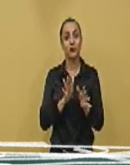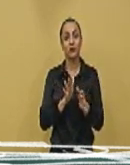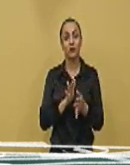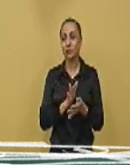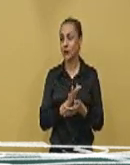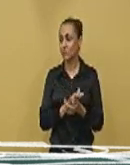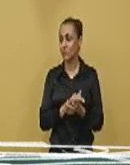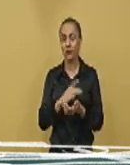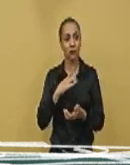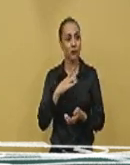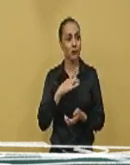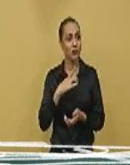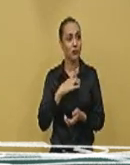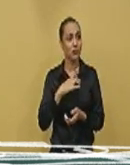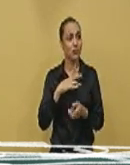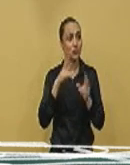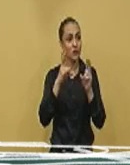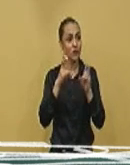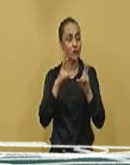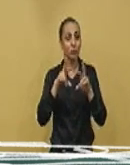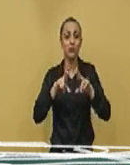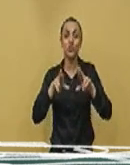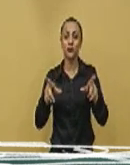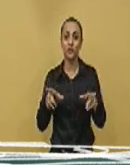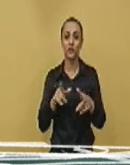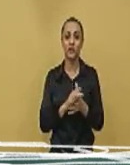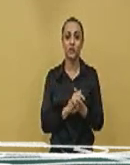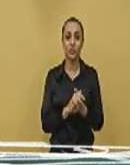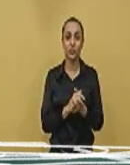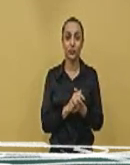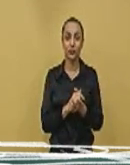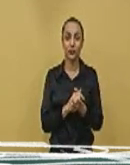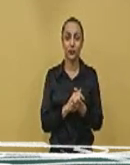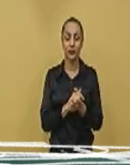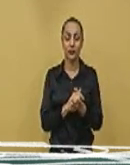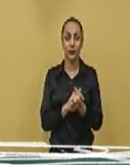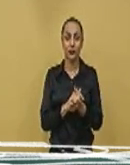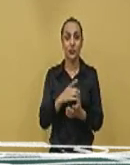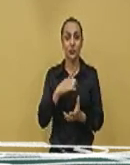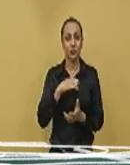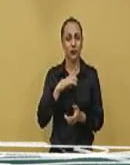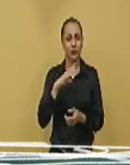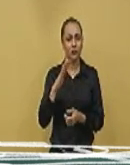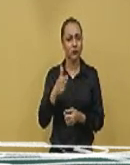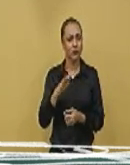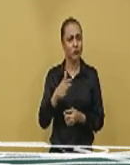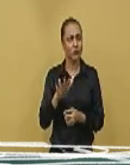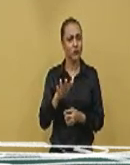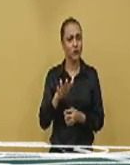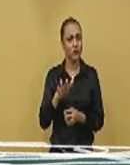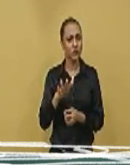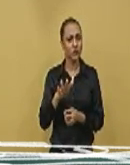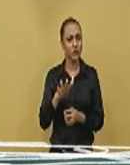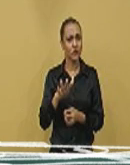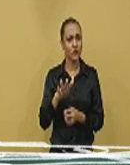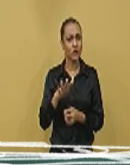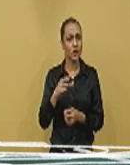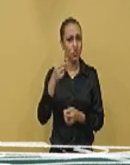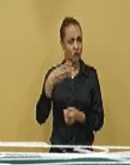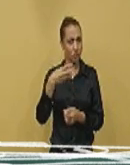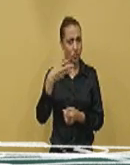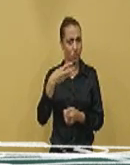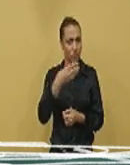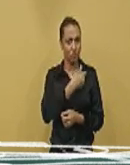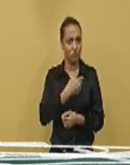uma conjuntura nacional completamente diferente. Nós passamos por dois, três, então nós estamos no terceiro governo